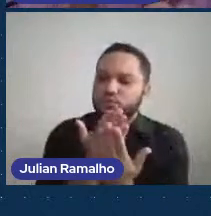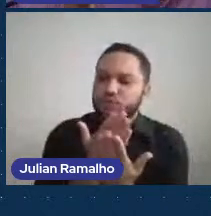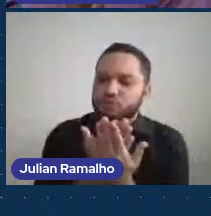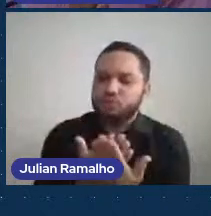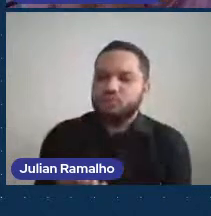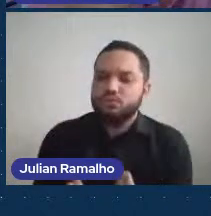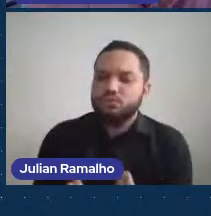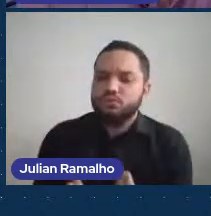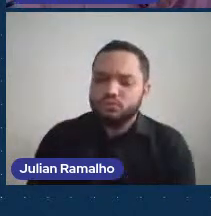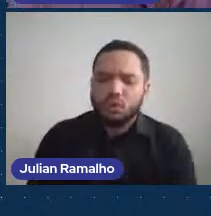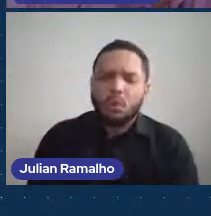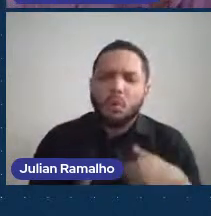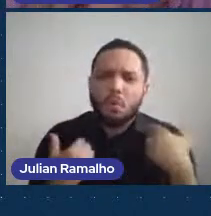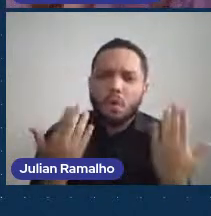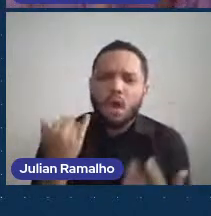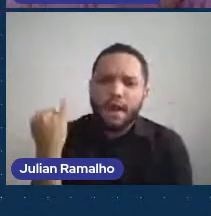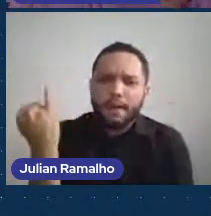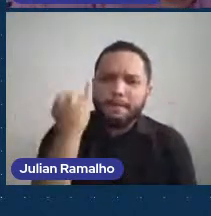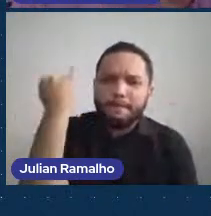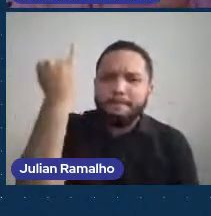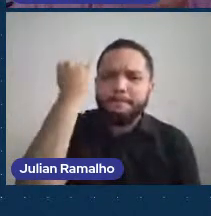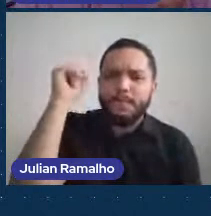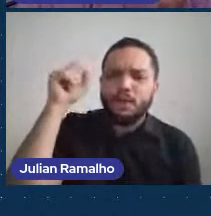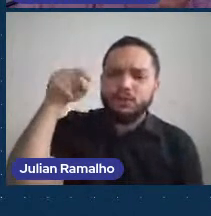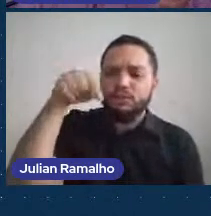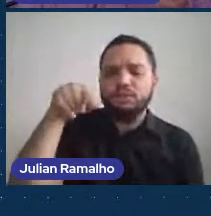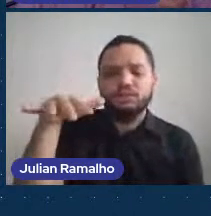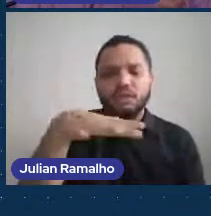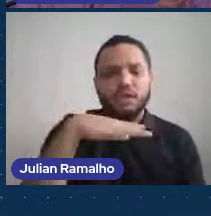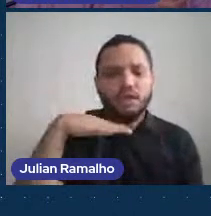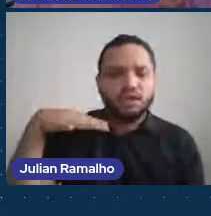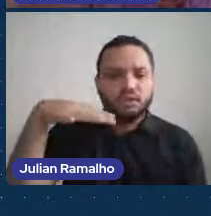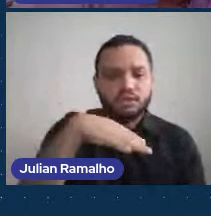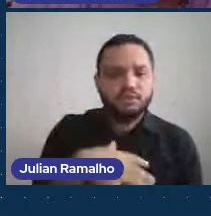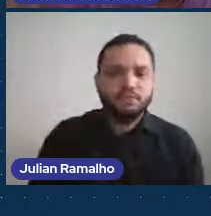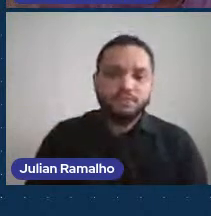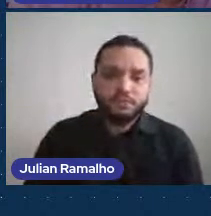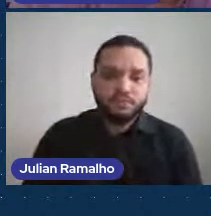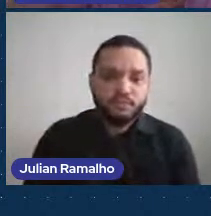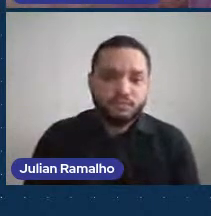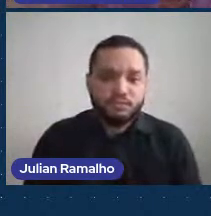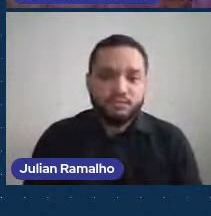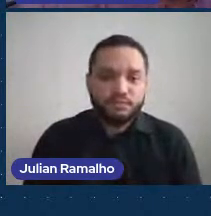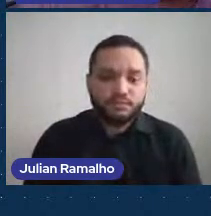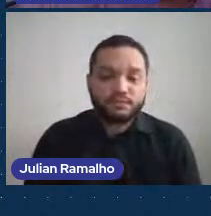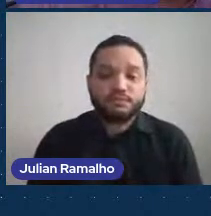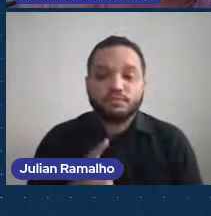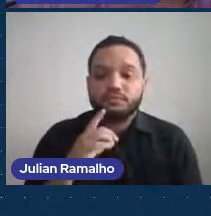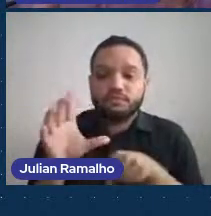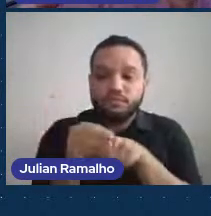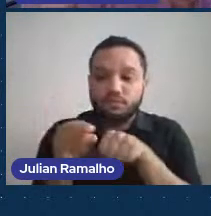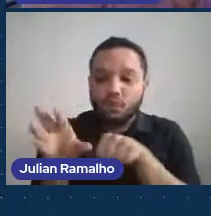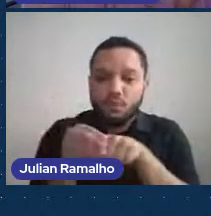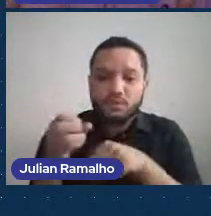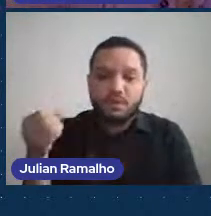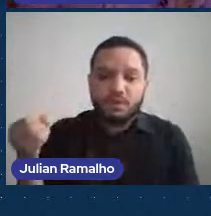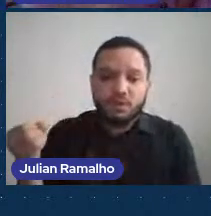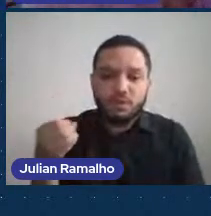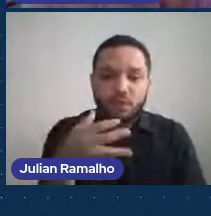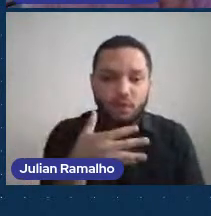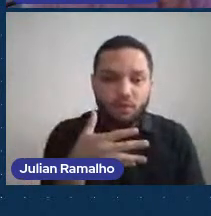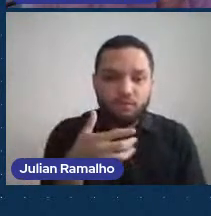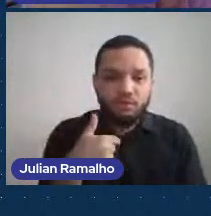importância desse trabalho para essa área? Por exemplo, algum conhecimento novo que eu